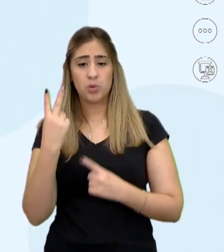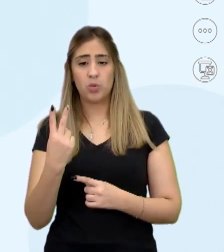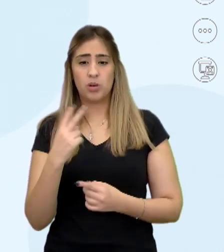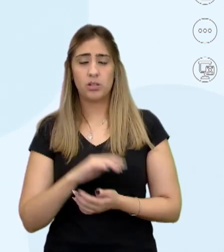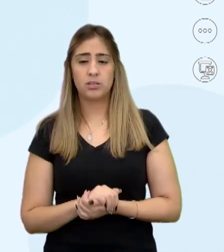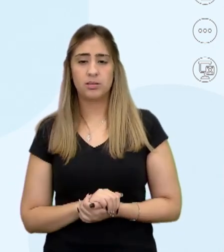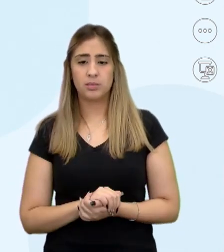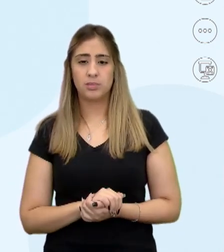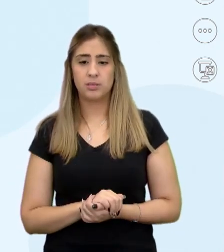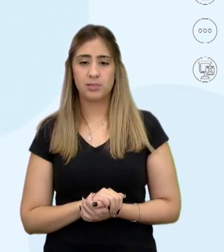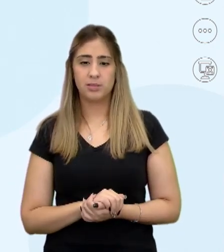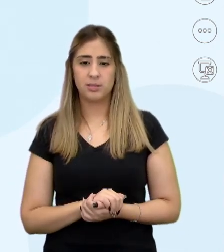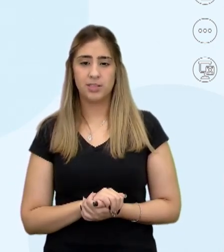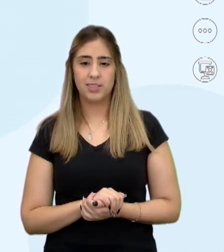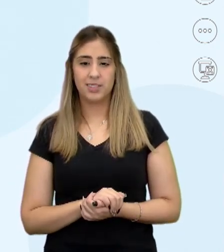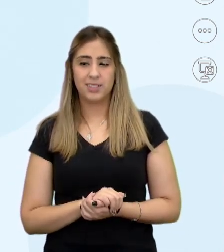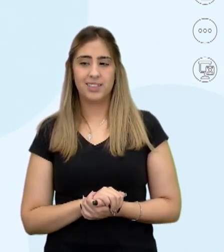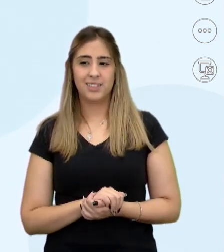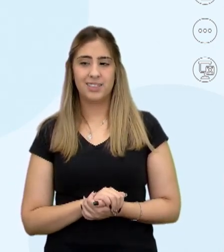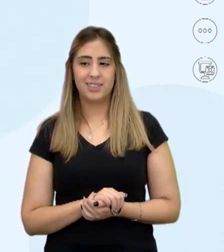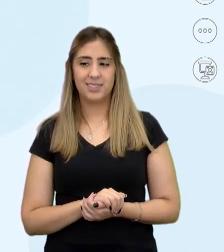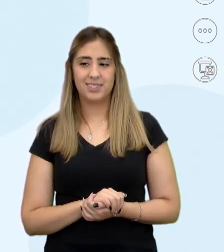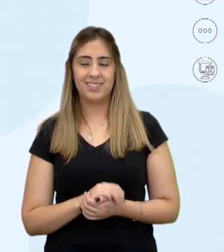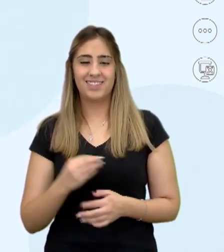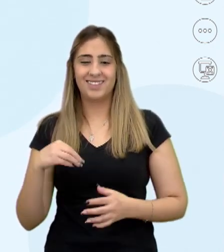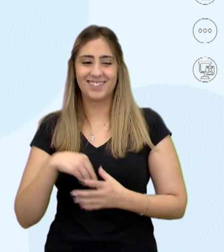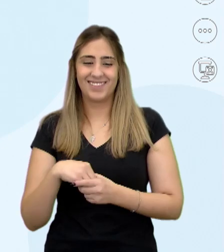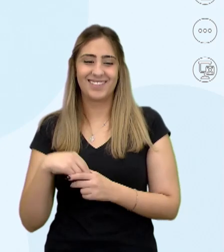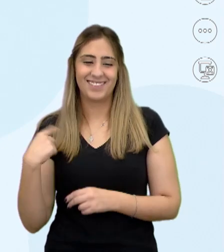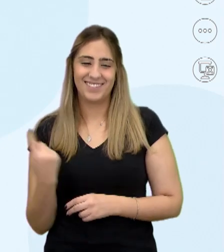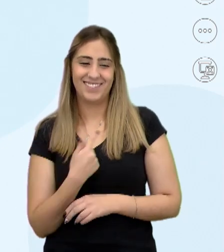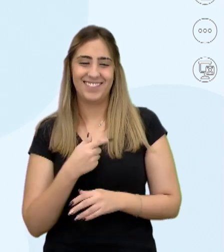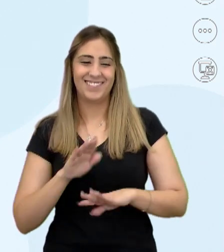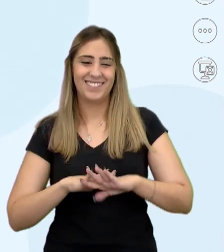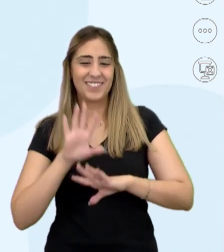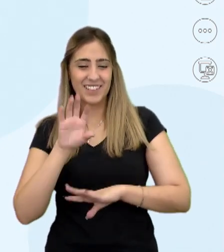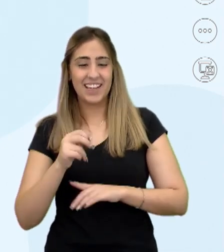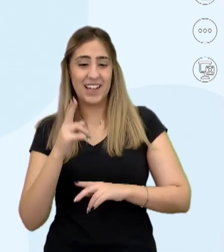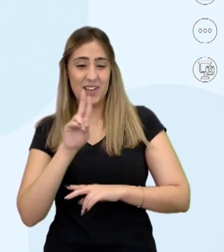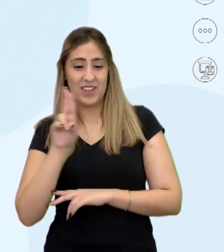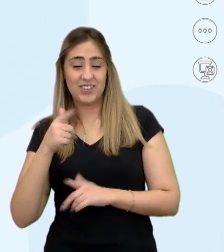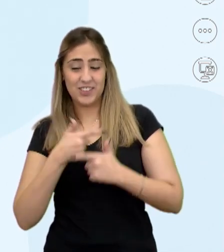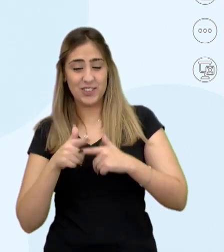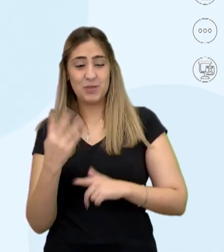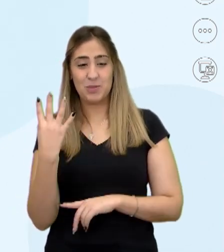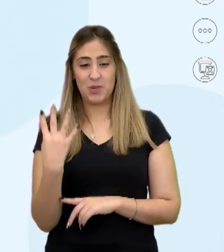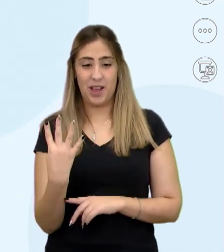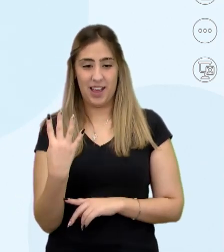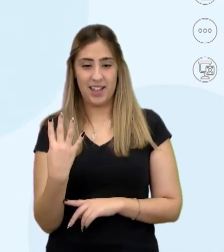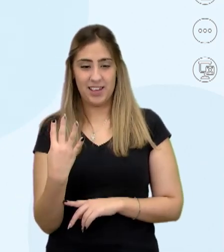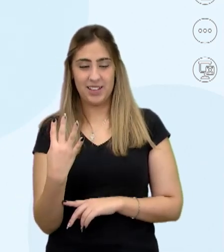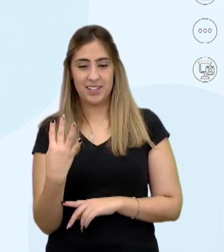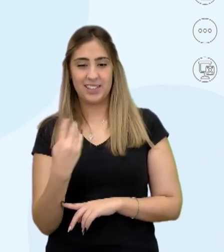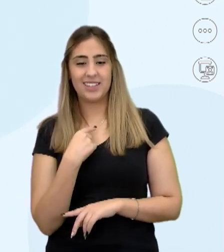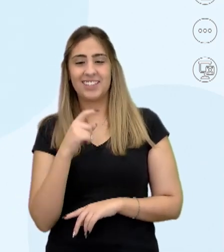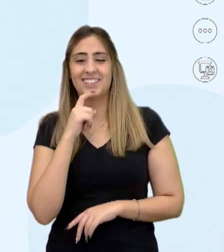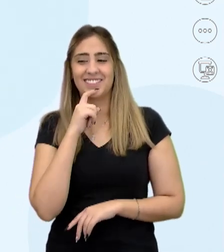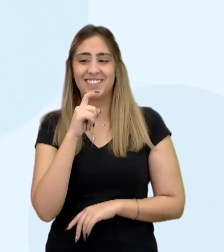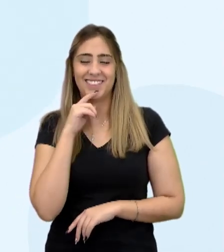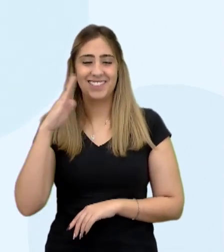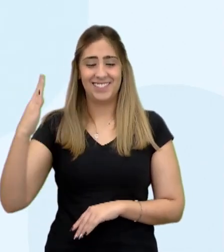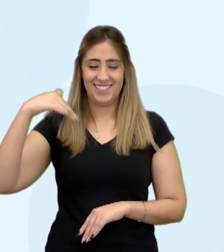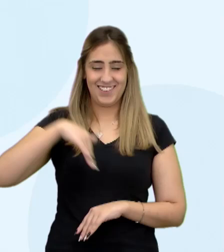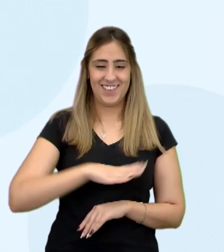2. E na 0,25, que é dividir por 4, a gente vai pegar essa unidade e vai dividir por 4. Então, na verde, a nossa